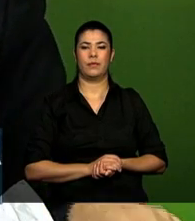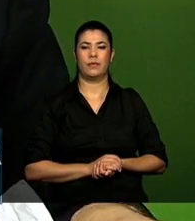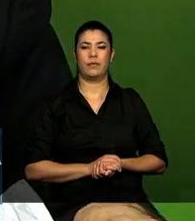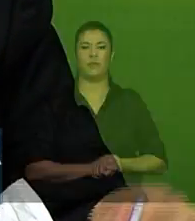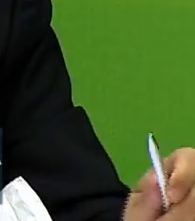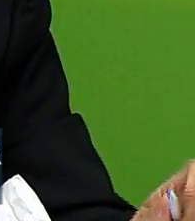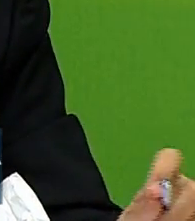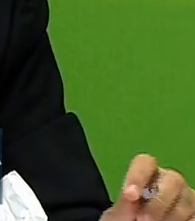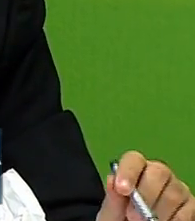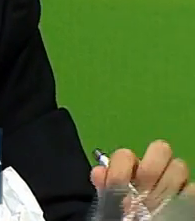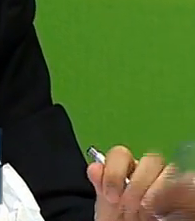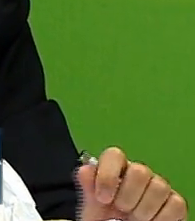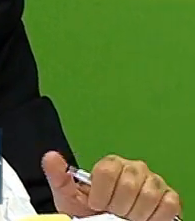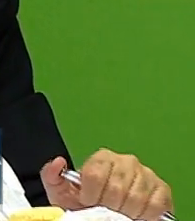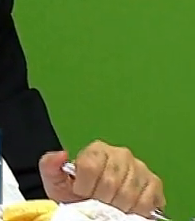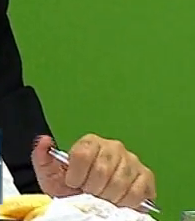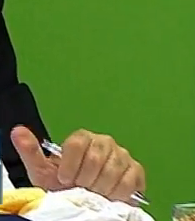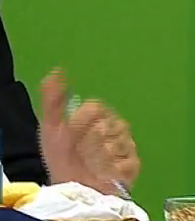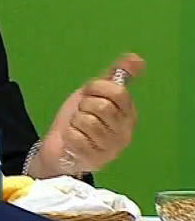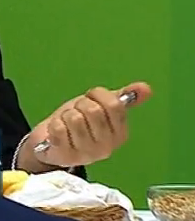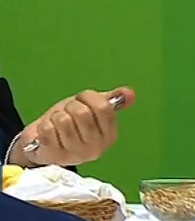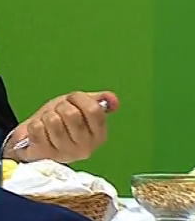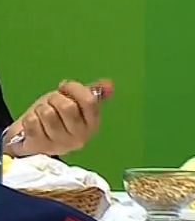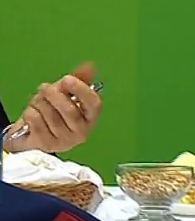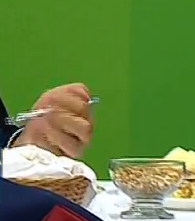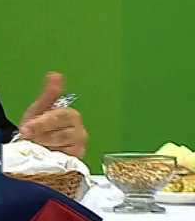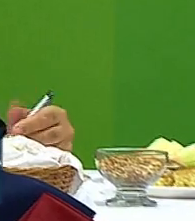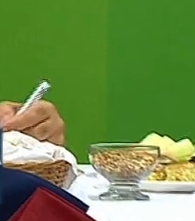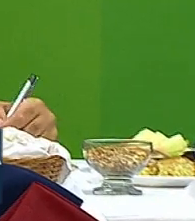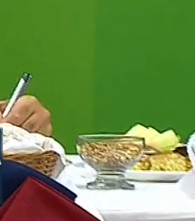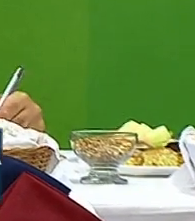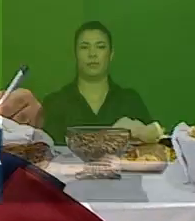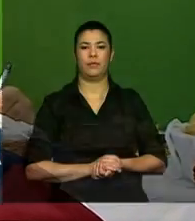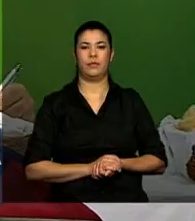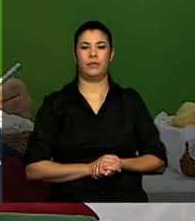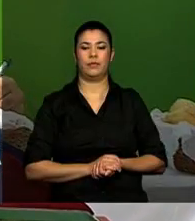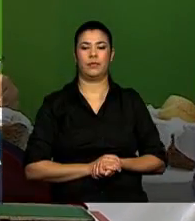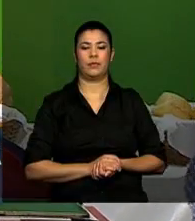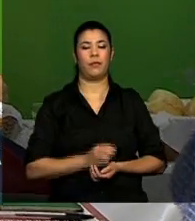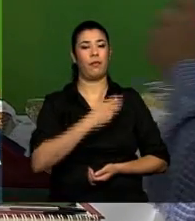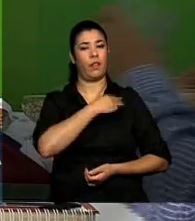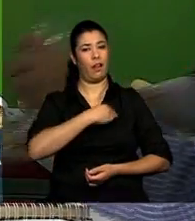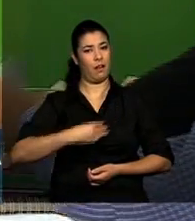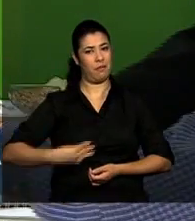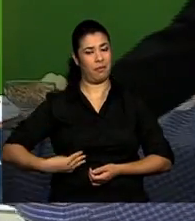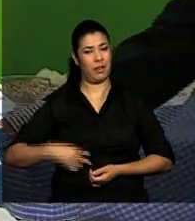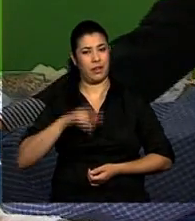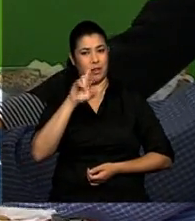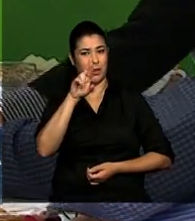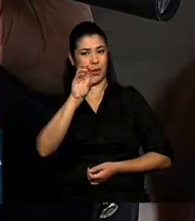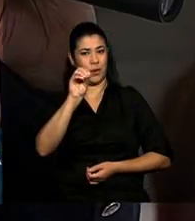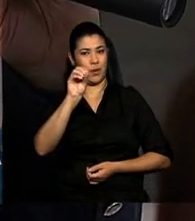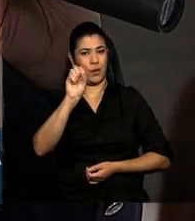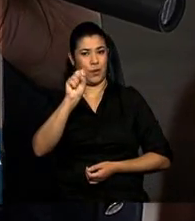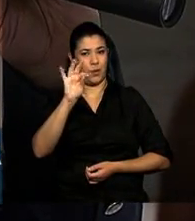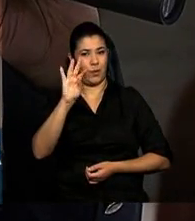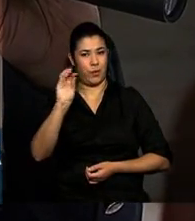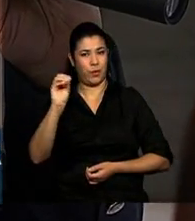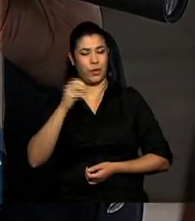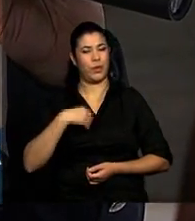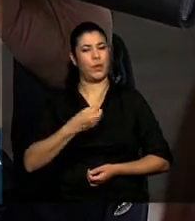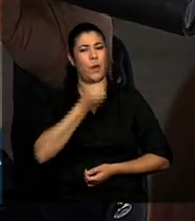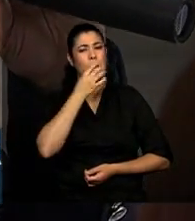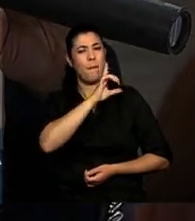aquii Alô Ministro Miguel Rosseto bom dia bom dia aos colegas eh